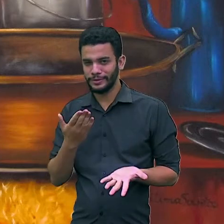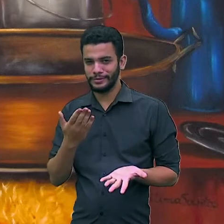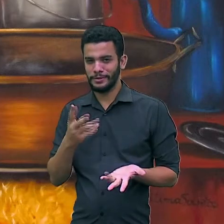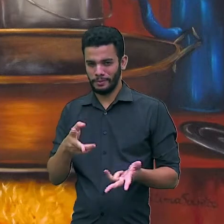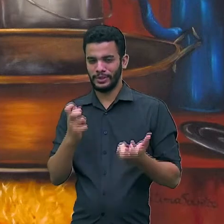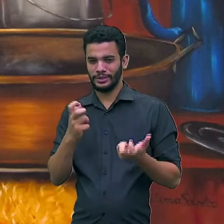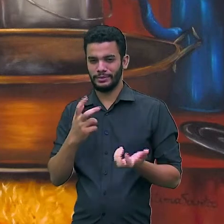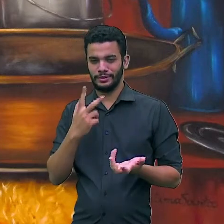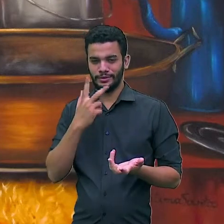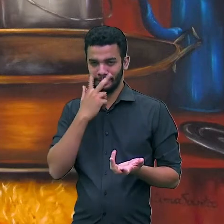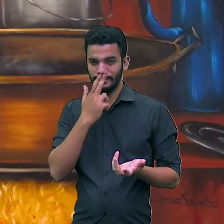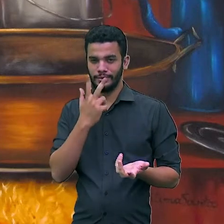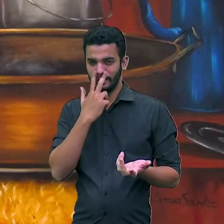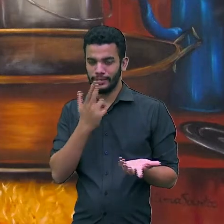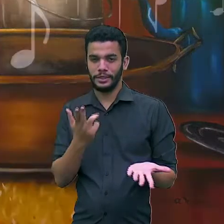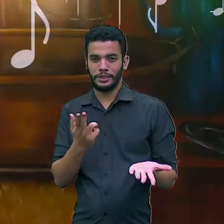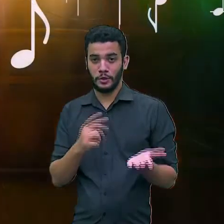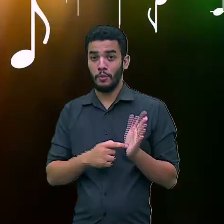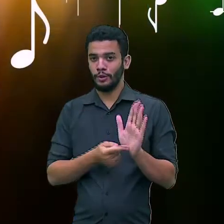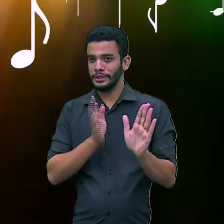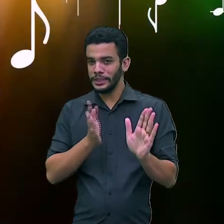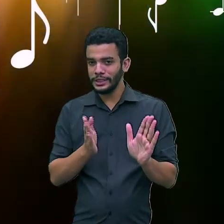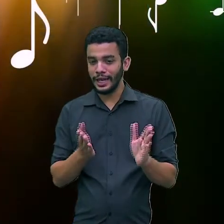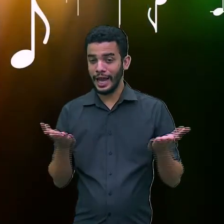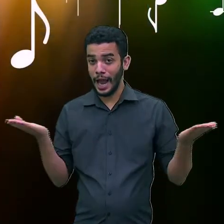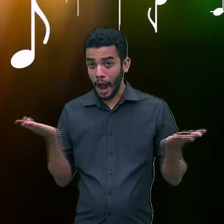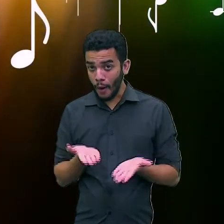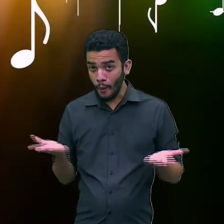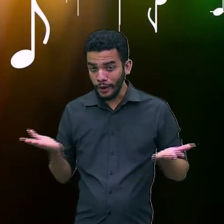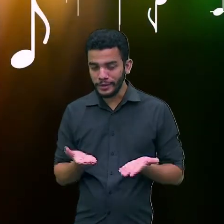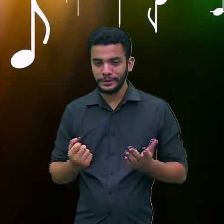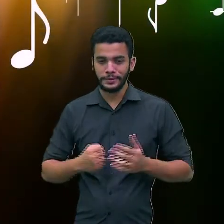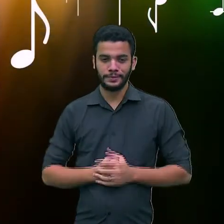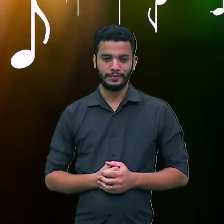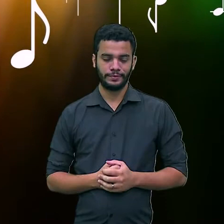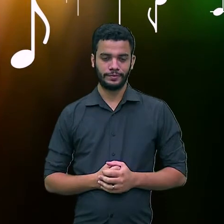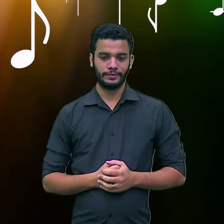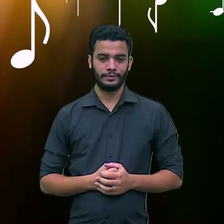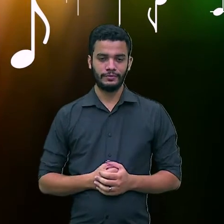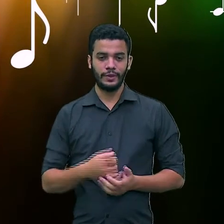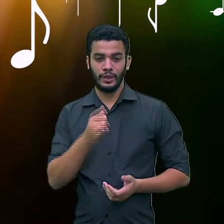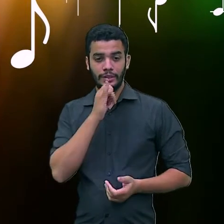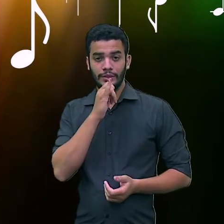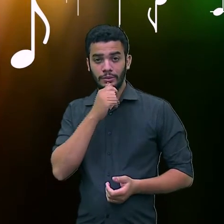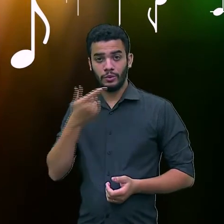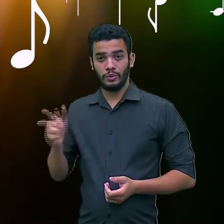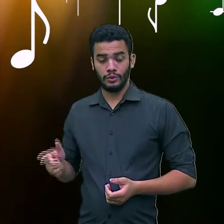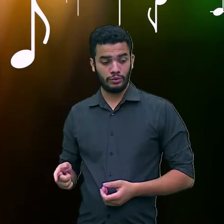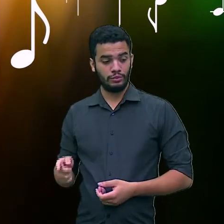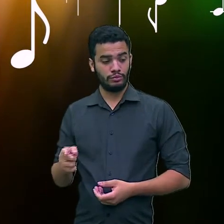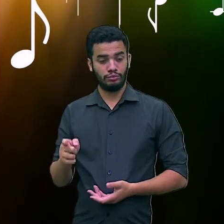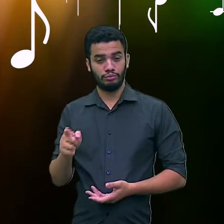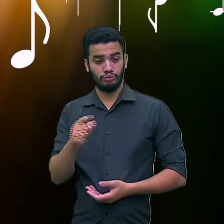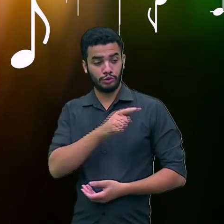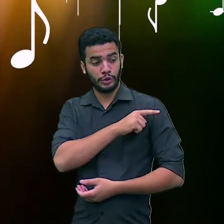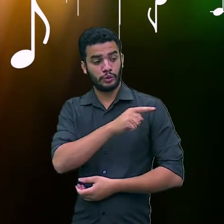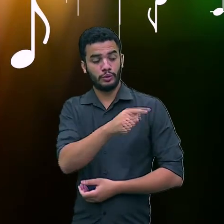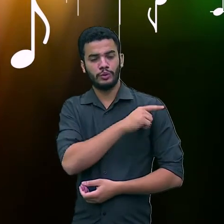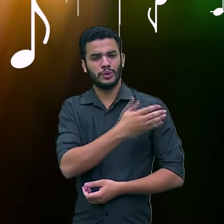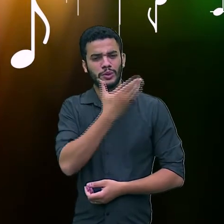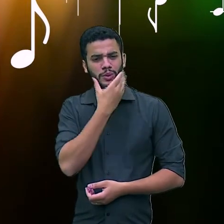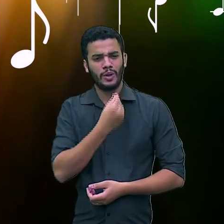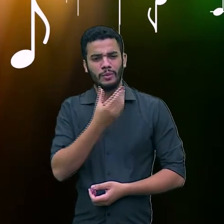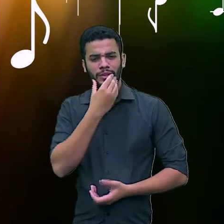fixar as terminações e conjugações verbais? Os homens cantaram lindamente. Qual é o verbo e o tempo verbal